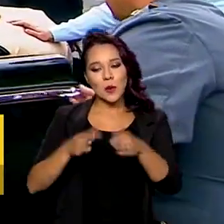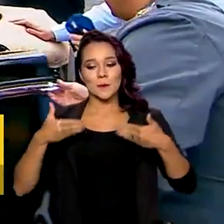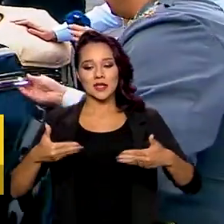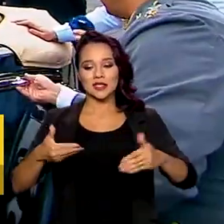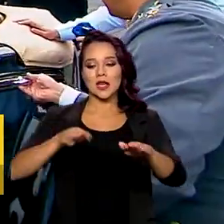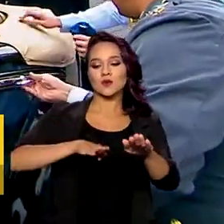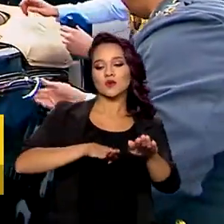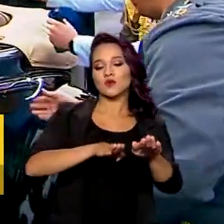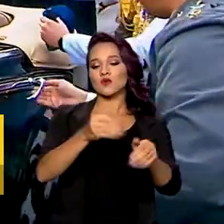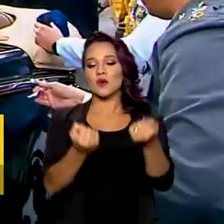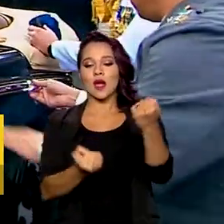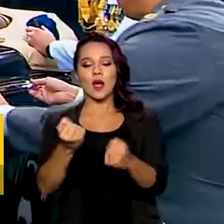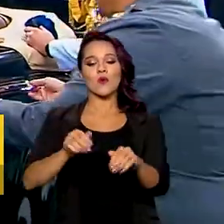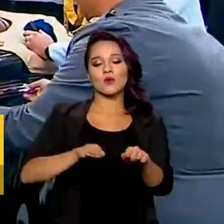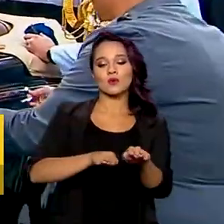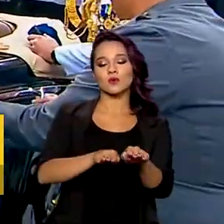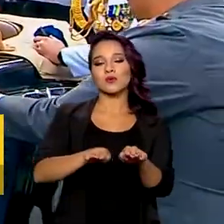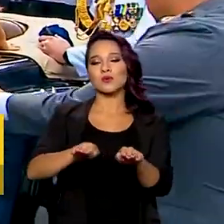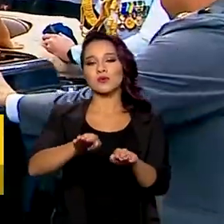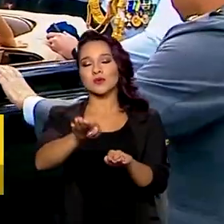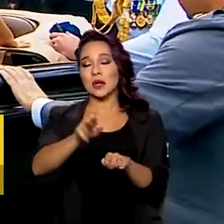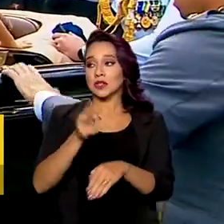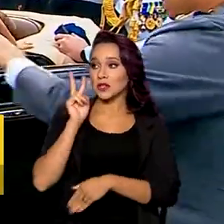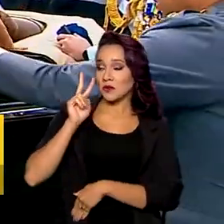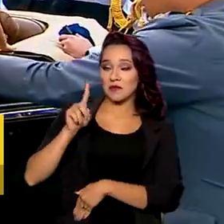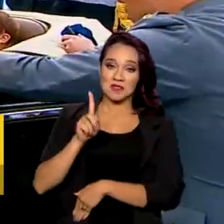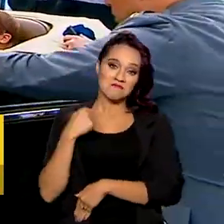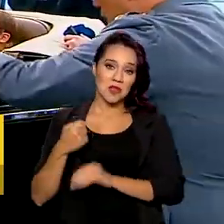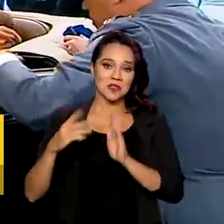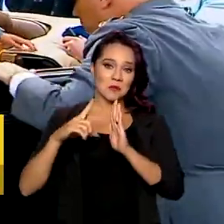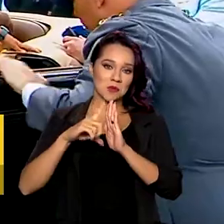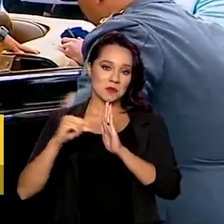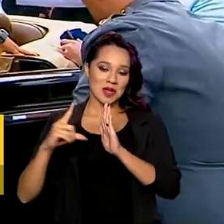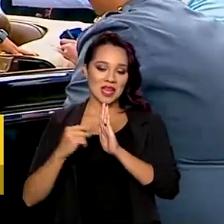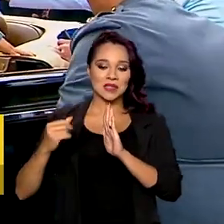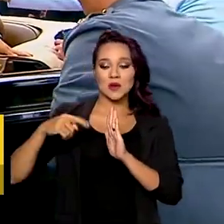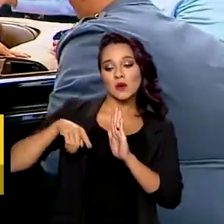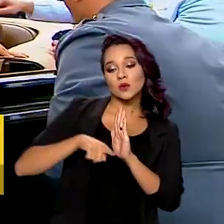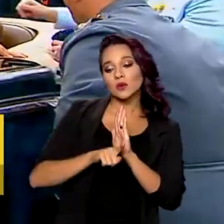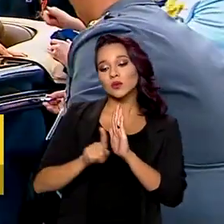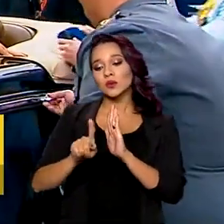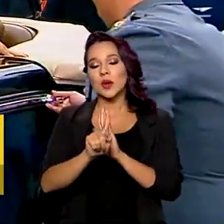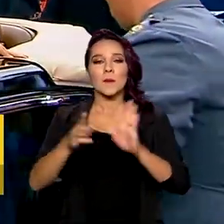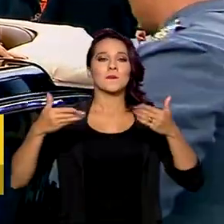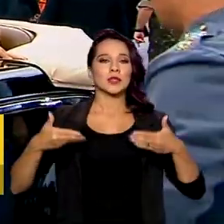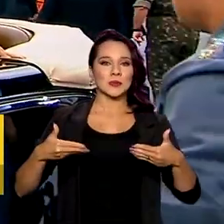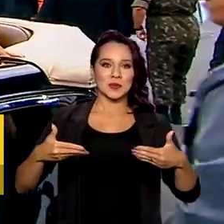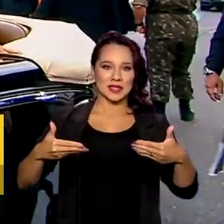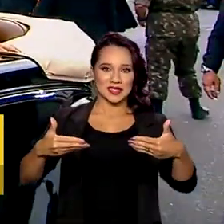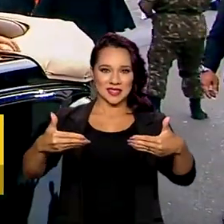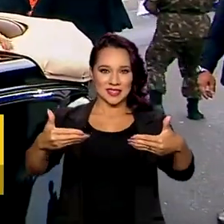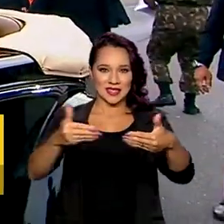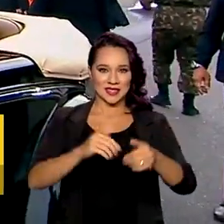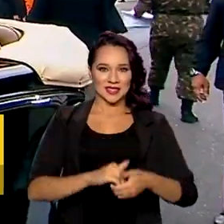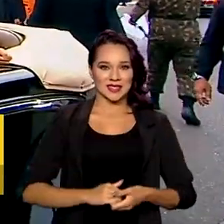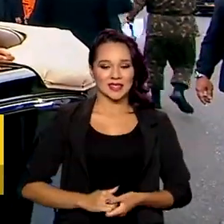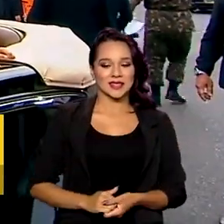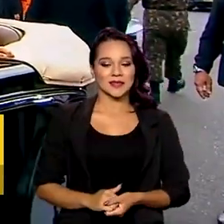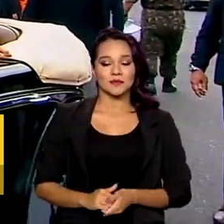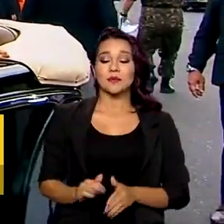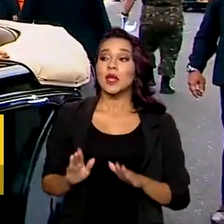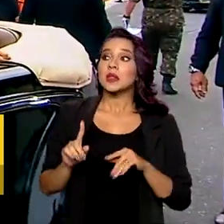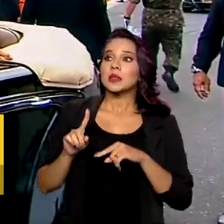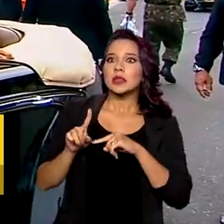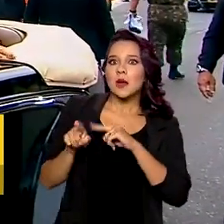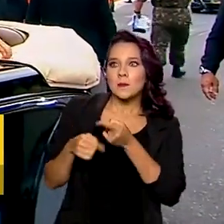dos ministérios, passa por nós. Nós estamos aqui no Palácio do Planalto e segue ali para a esplanada dos ministérios. Qual que é o